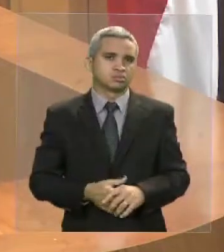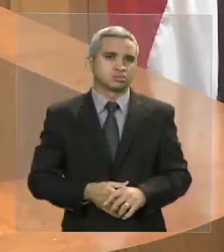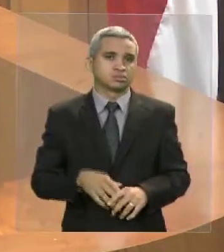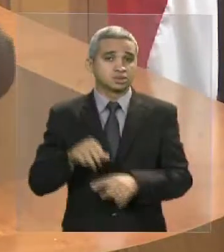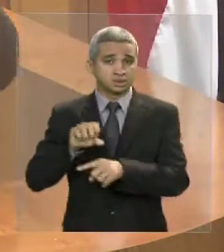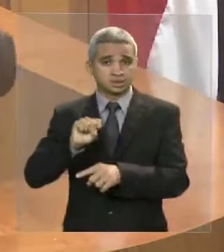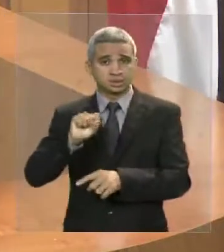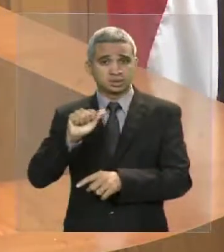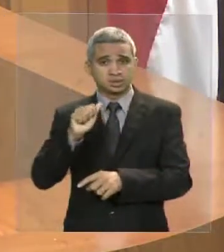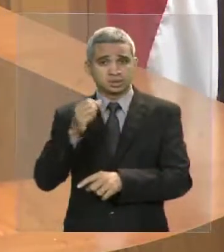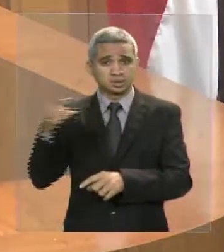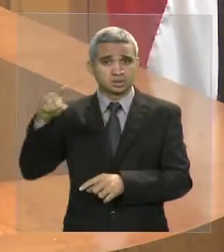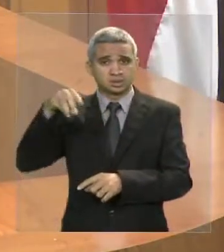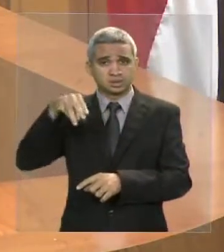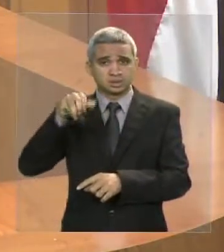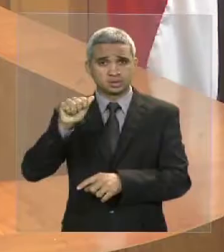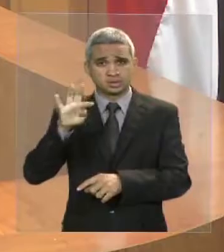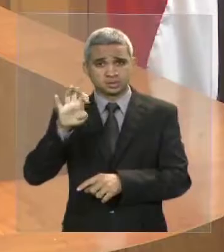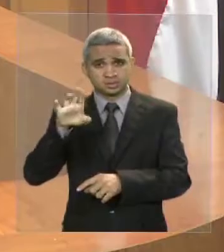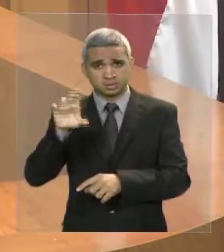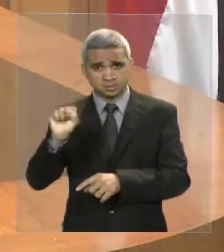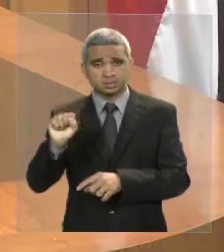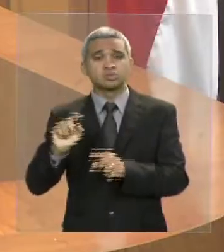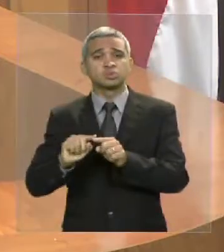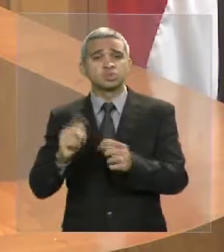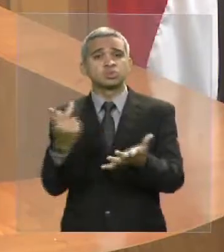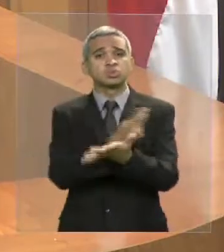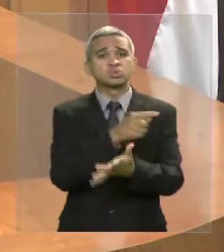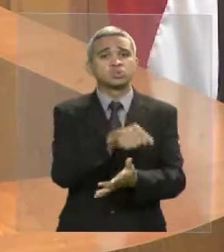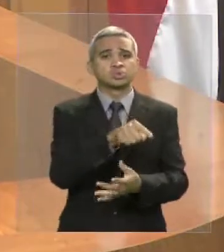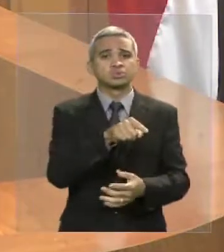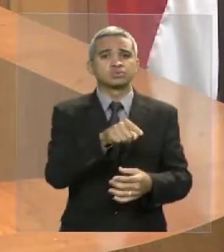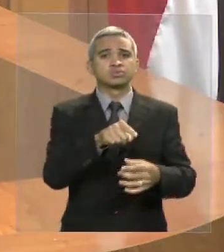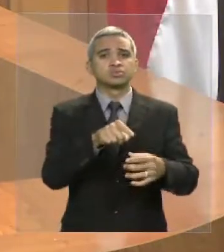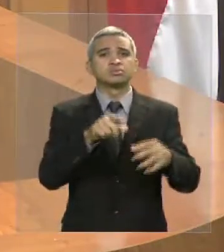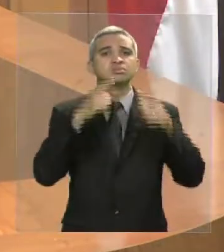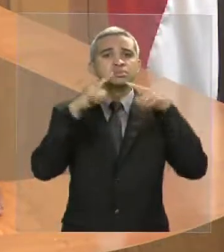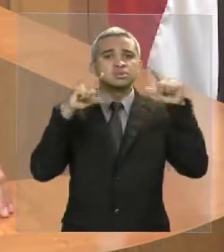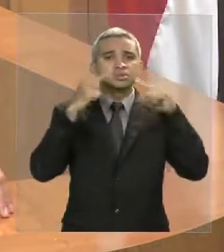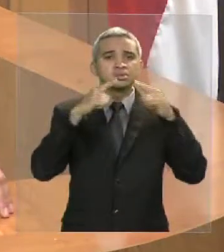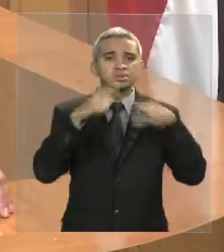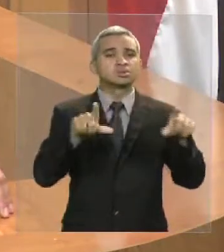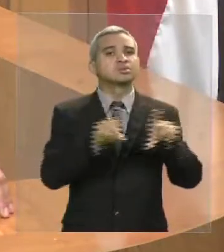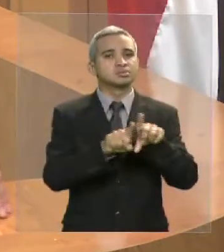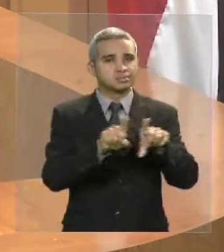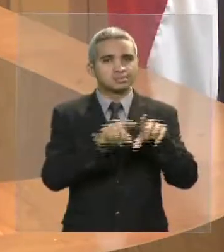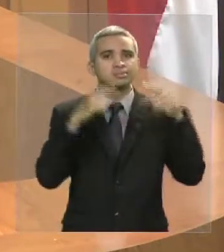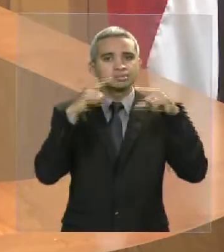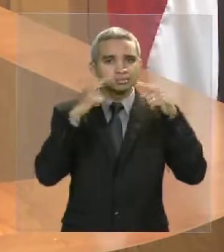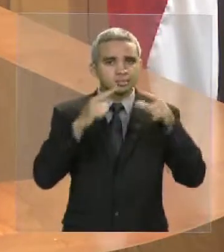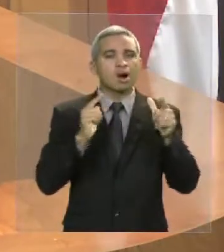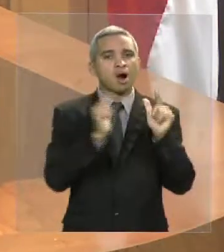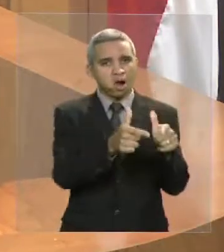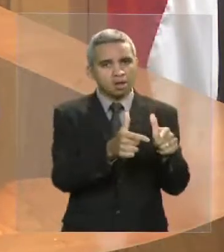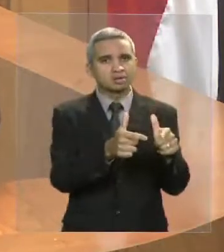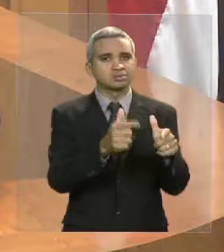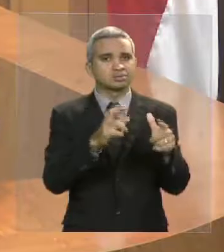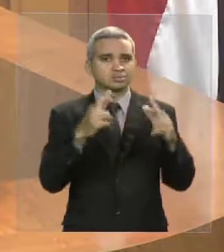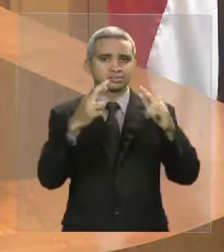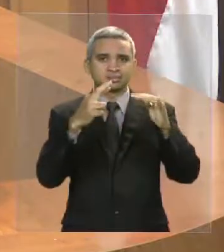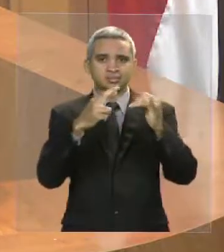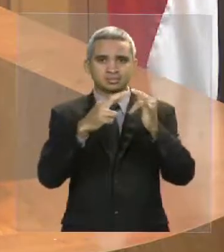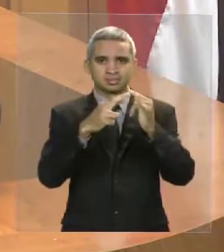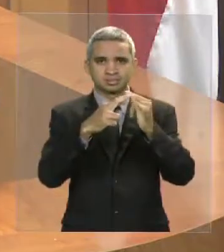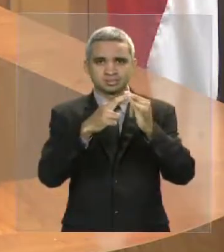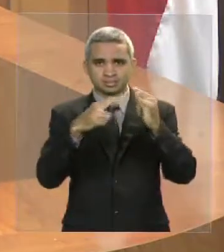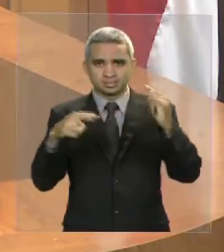Santa Luzia, o Bradesco lá foi assaltado. E da mesma forma, é o mesmo modus operandi, a mesma forma que eles